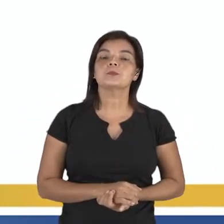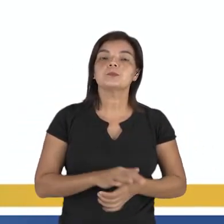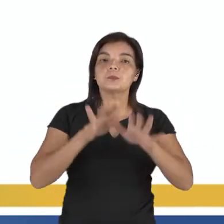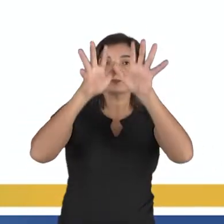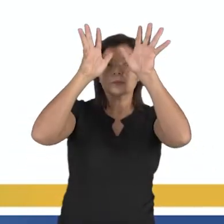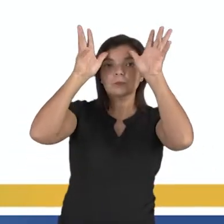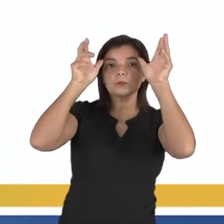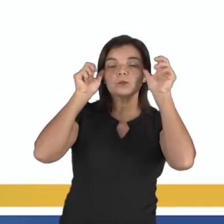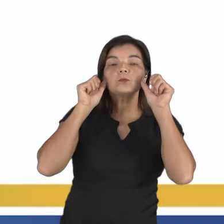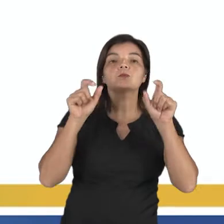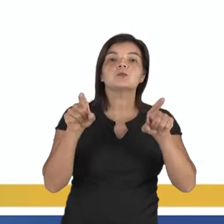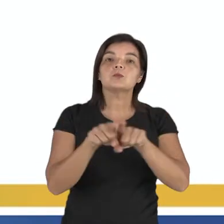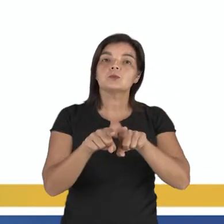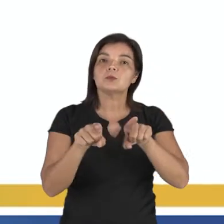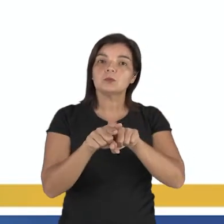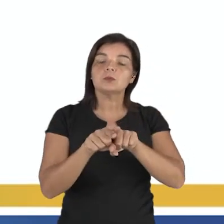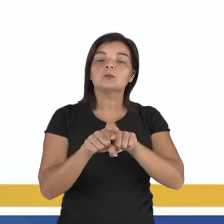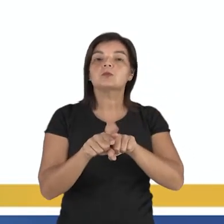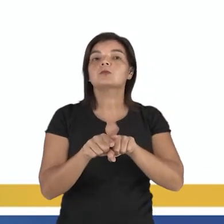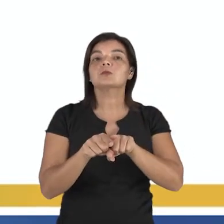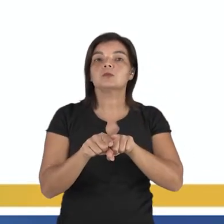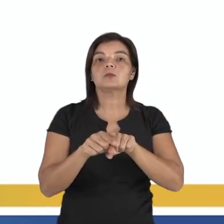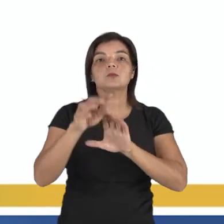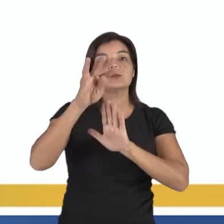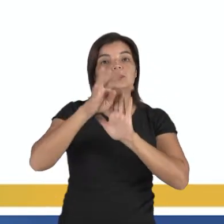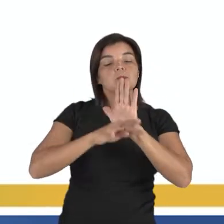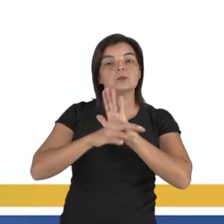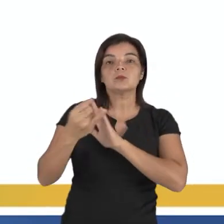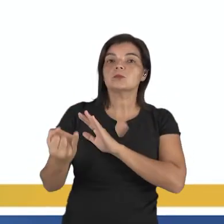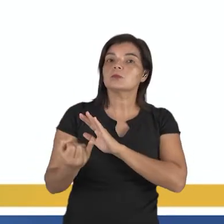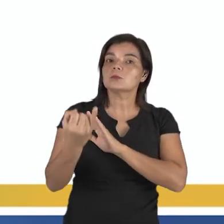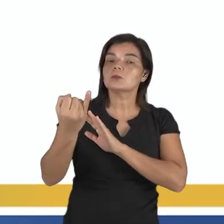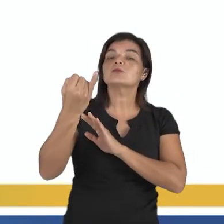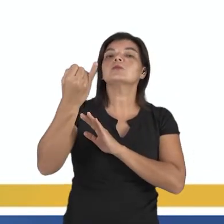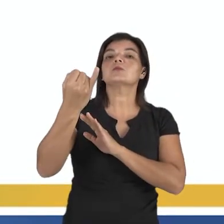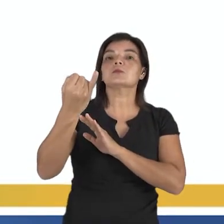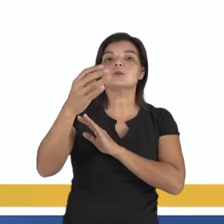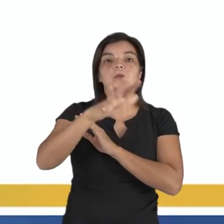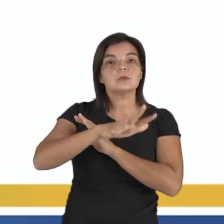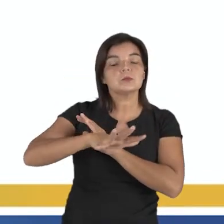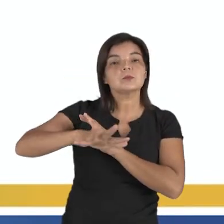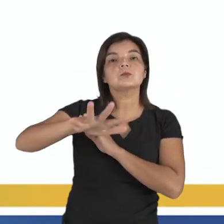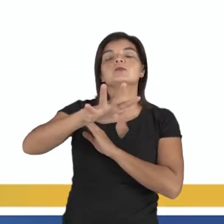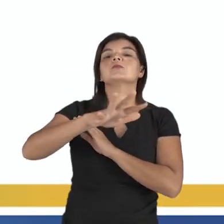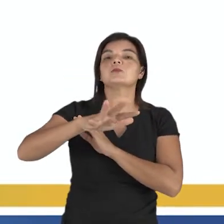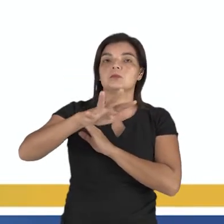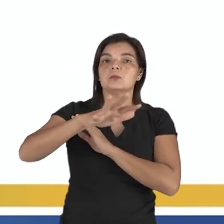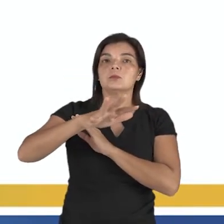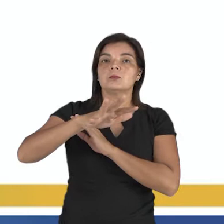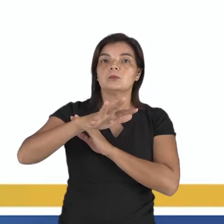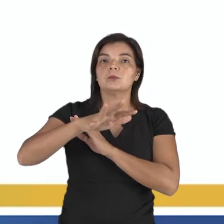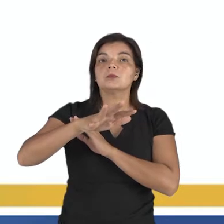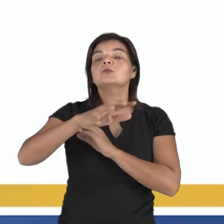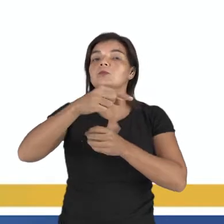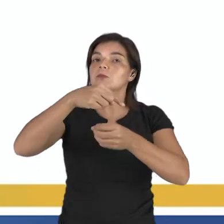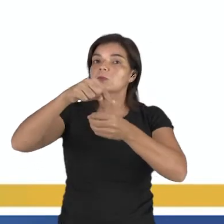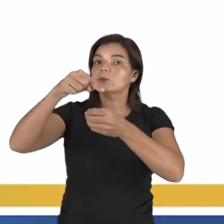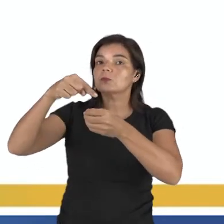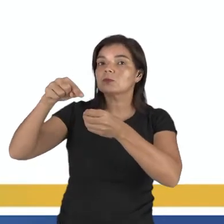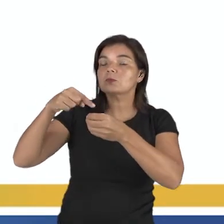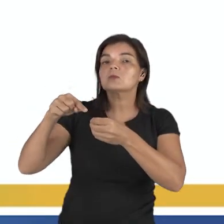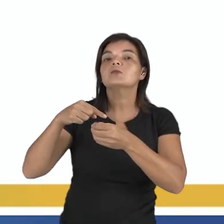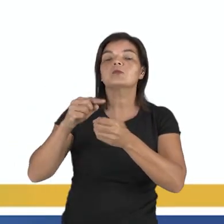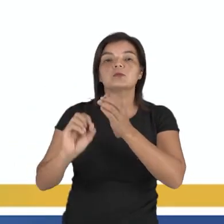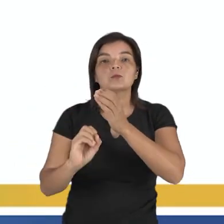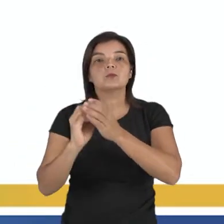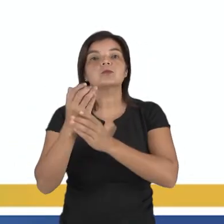nosso estado. E aí o que o texto traz de importante é que a maioria dessas cidades elas foram